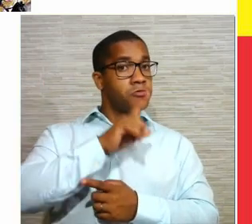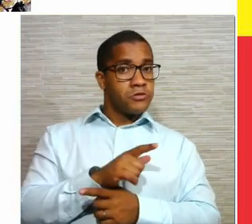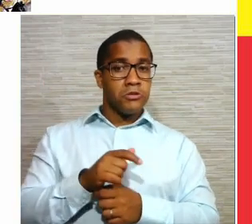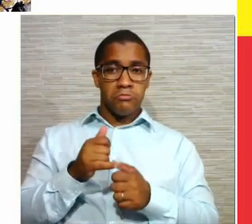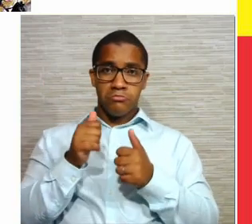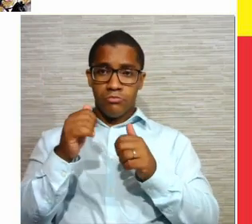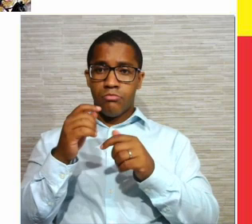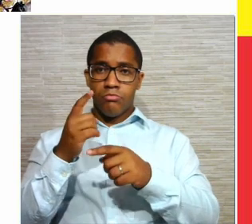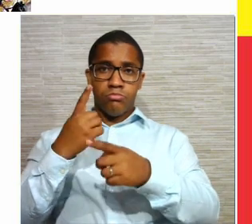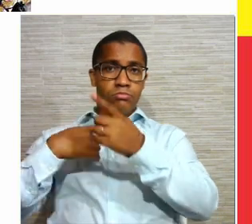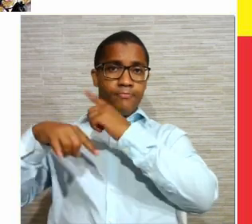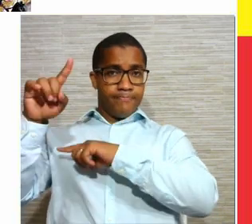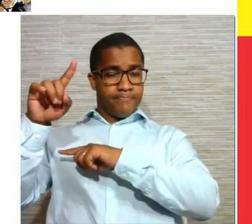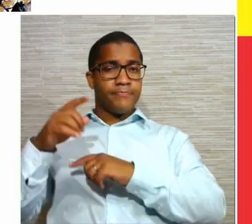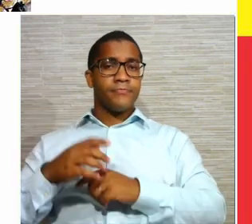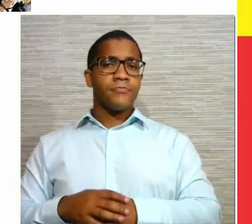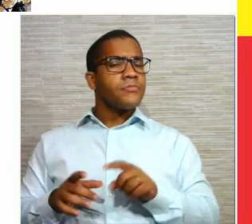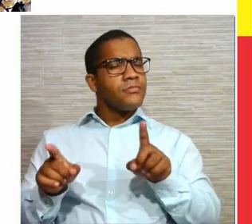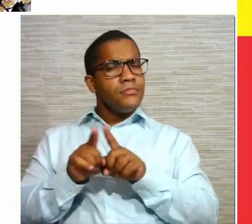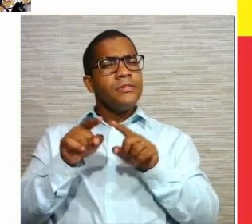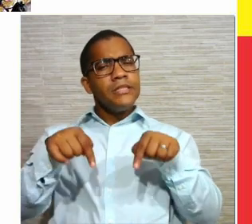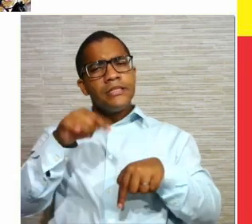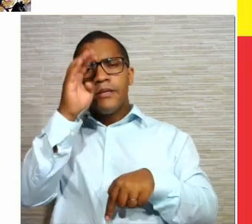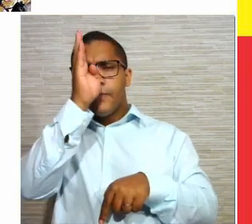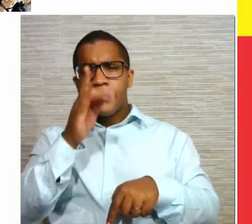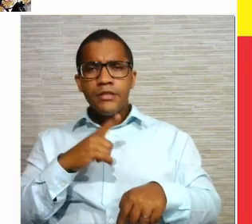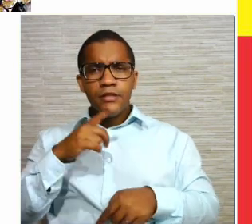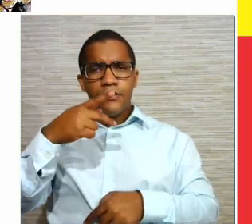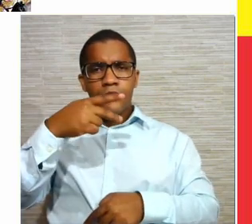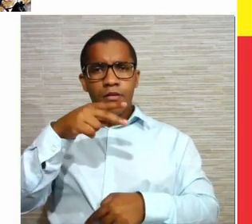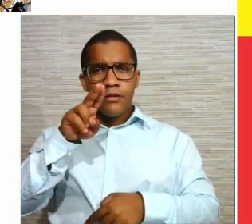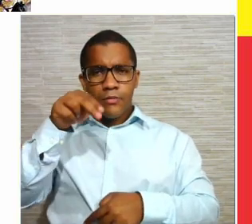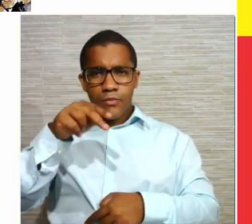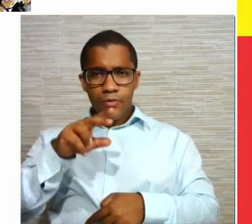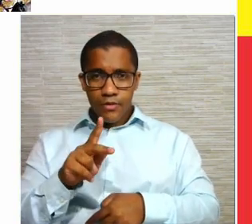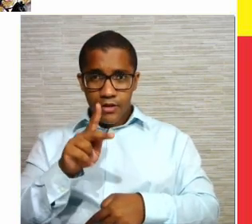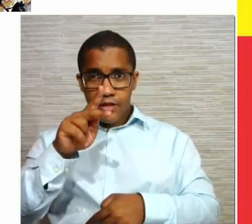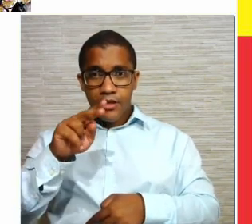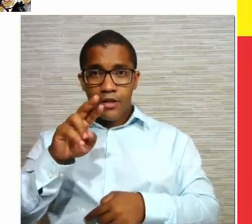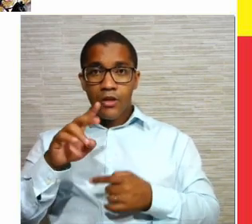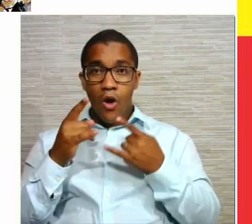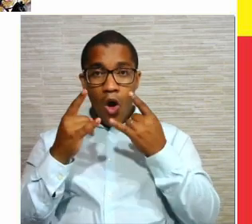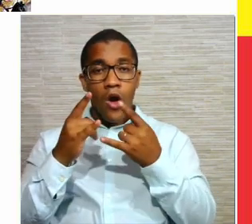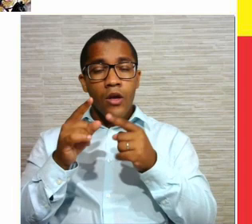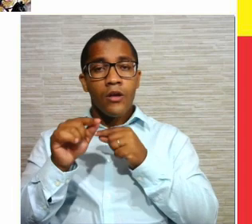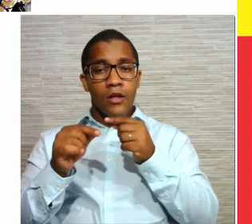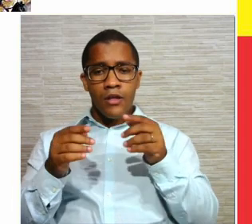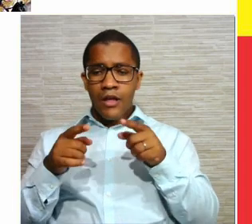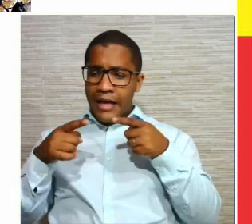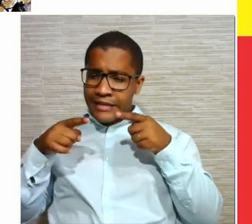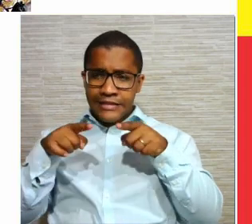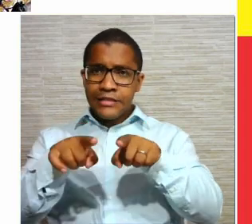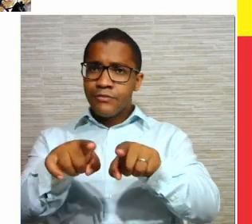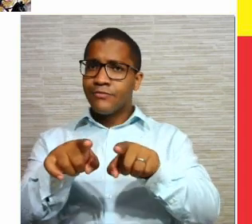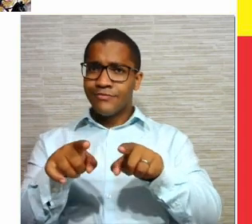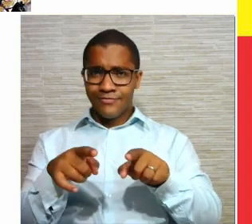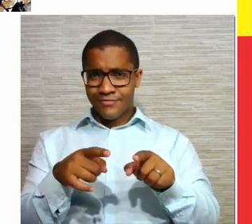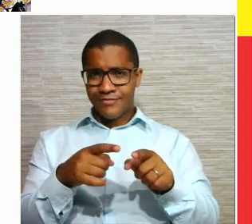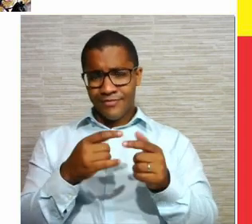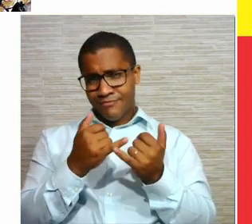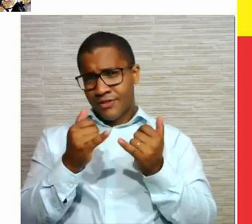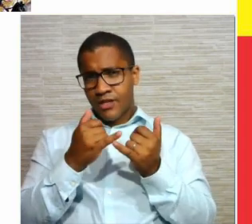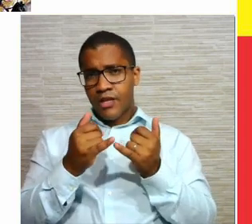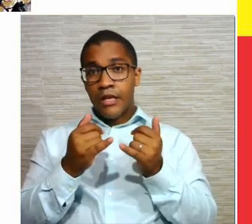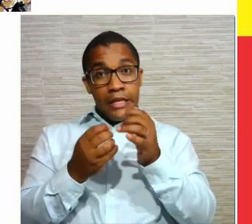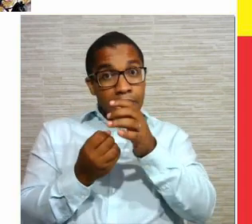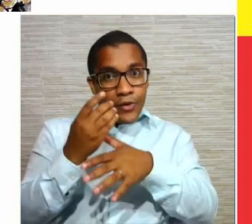aqui no Brasil, foi o punk rock, né? E o punk rock, curiosamente, ele surge quase que simultaneamente, certo? Ele